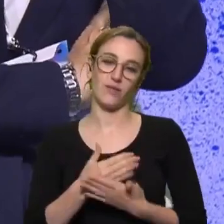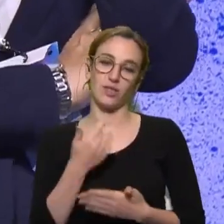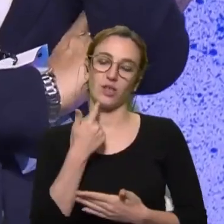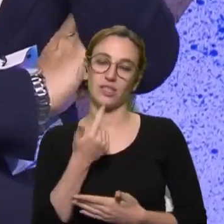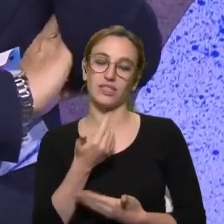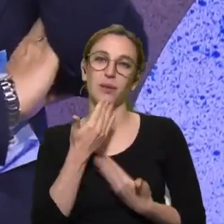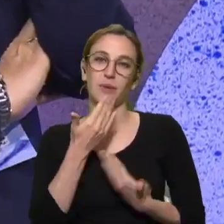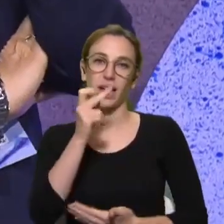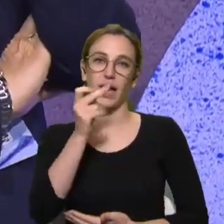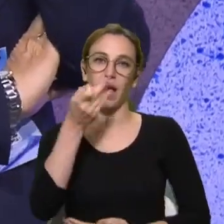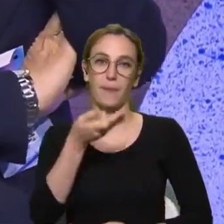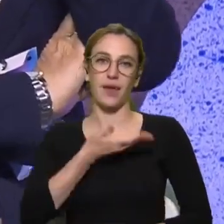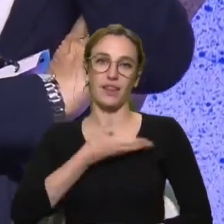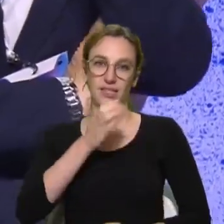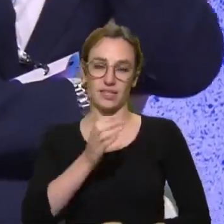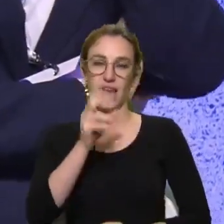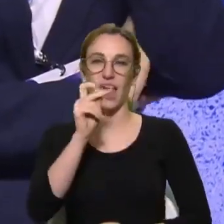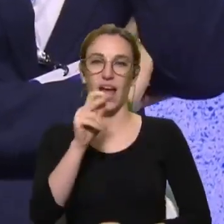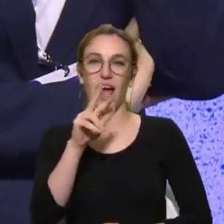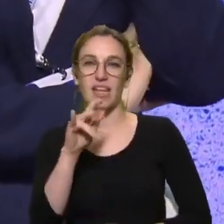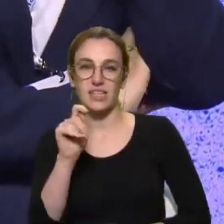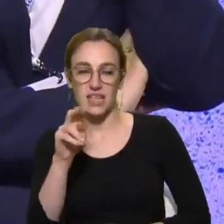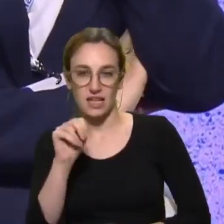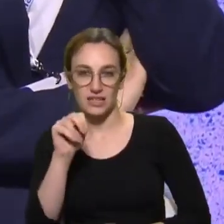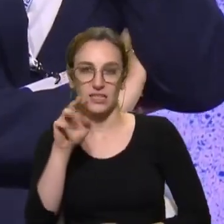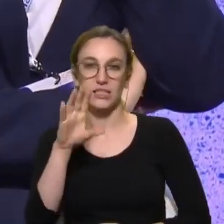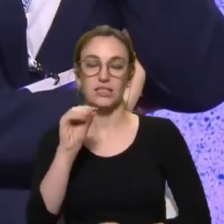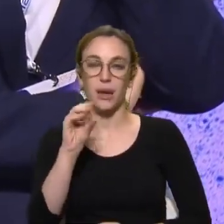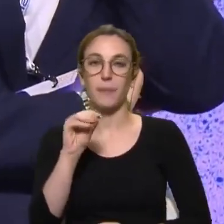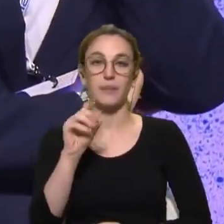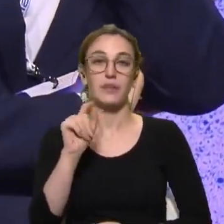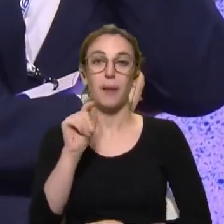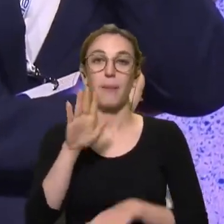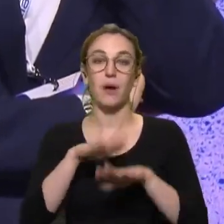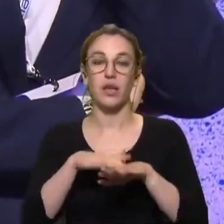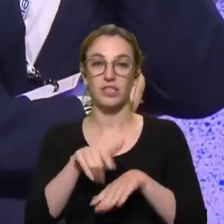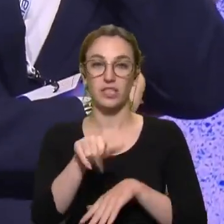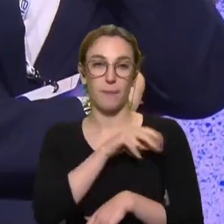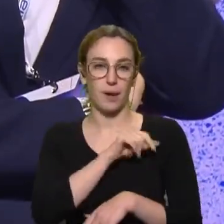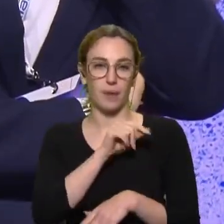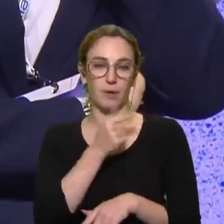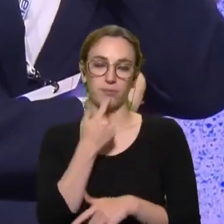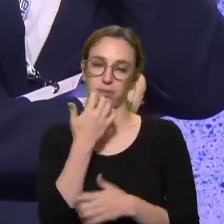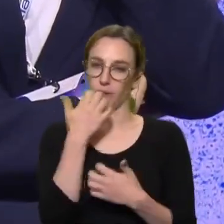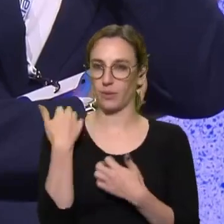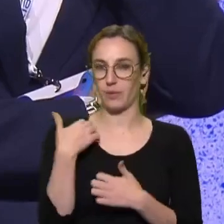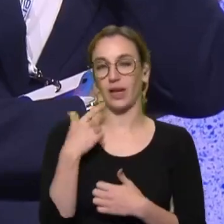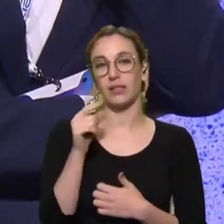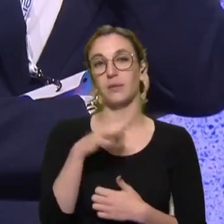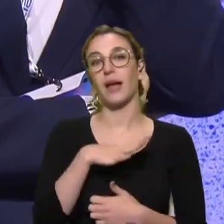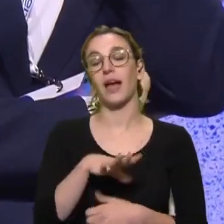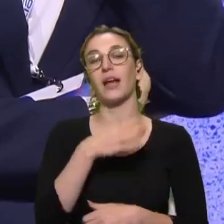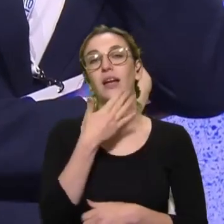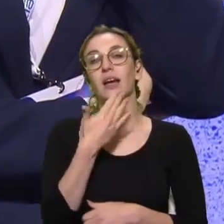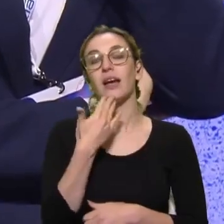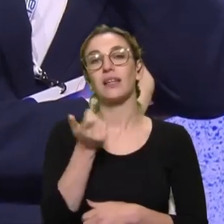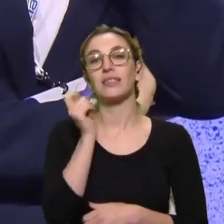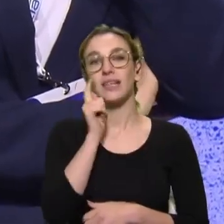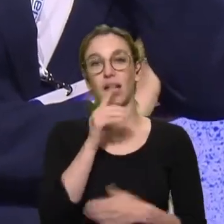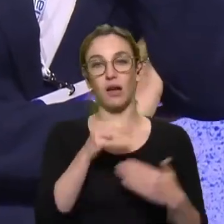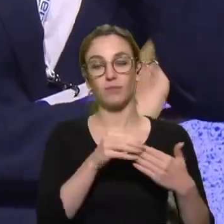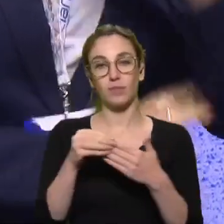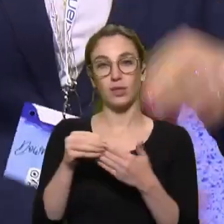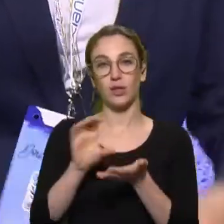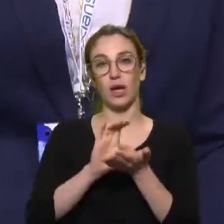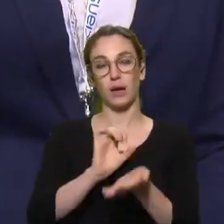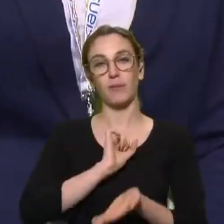agradecimento à PDC e à Axians por este prémio, é uma honra estar aqui a recebê-lo. Deixar também um agradecimento ao meu orientador, que foi a principal pessoa